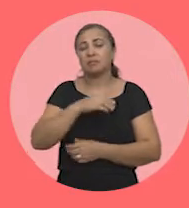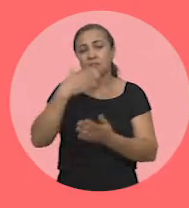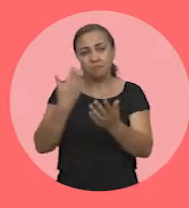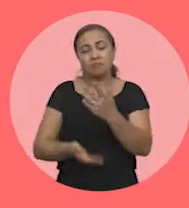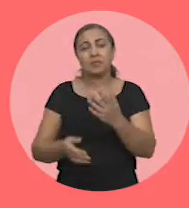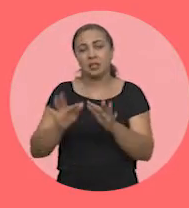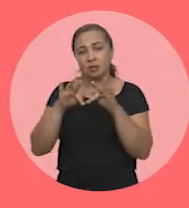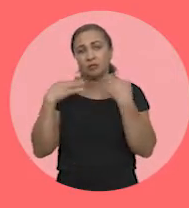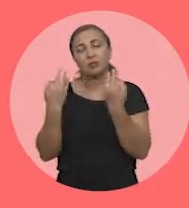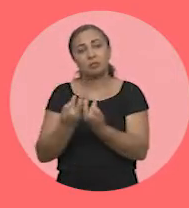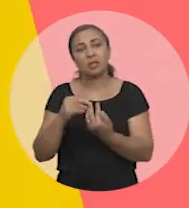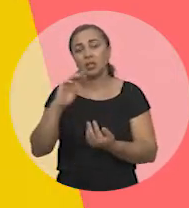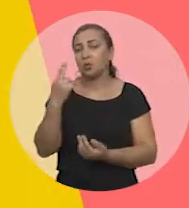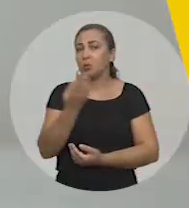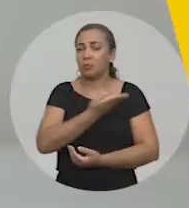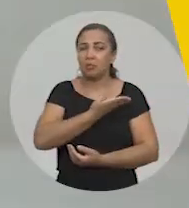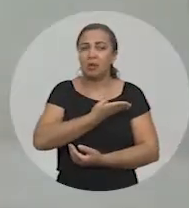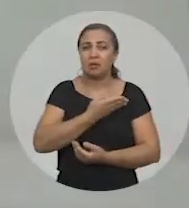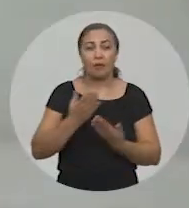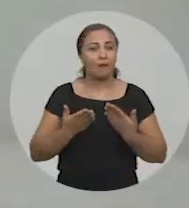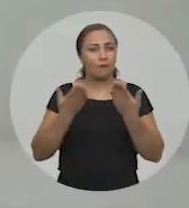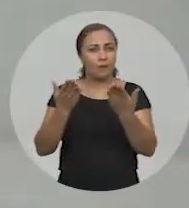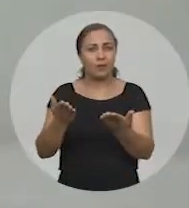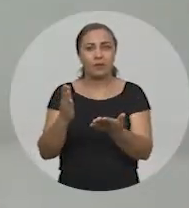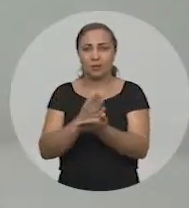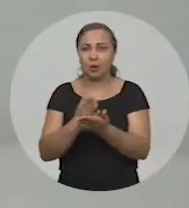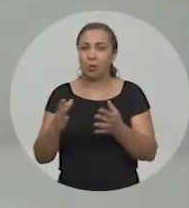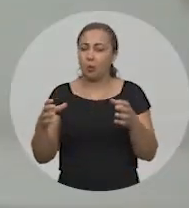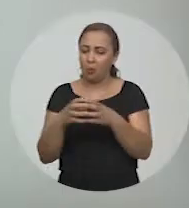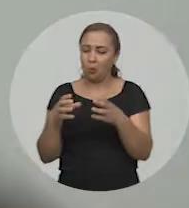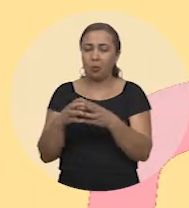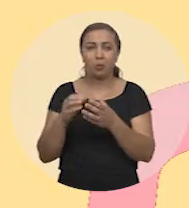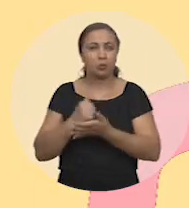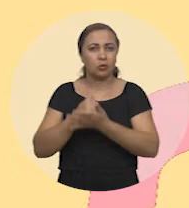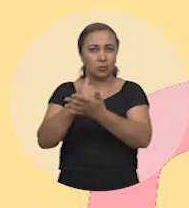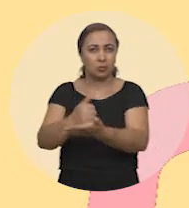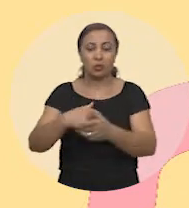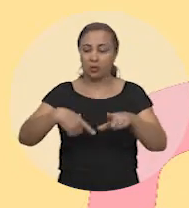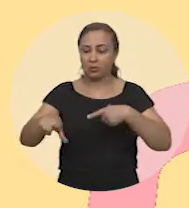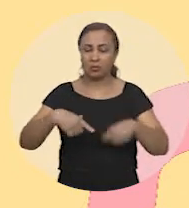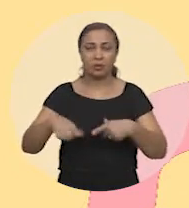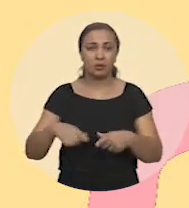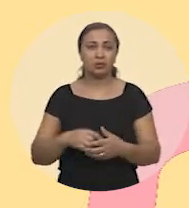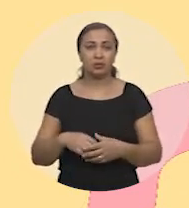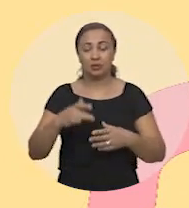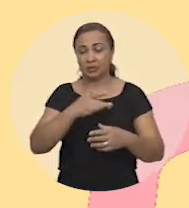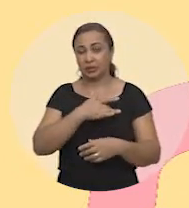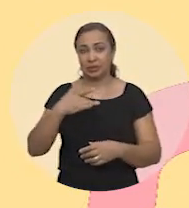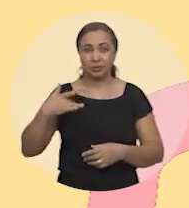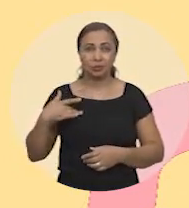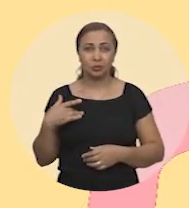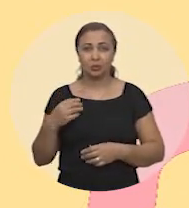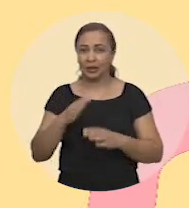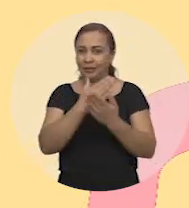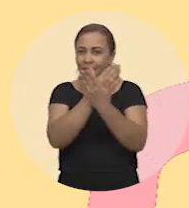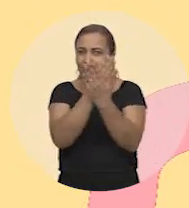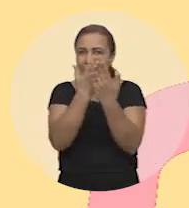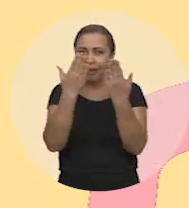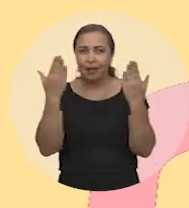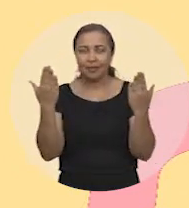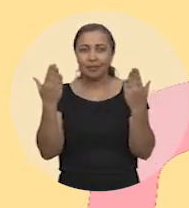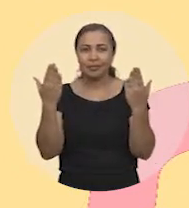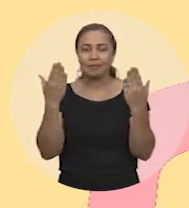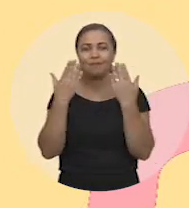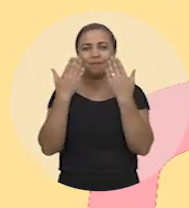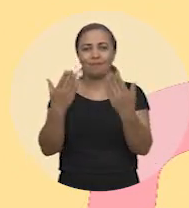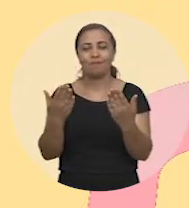vivenciaram né situações de luto é também ofereceu alguns grupos nós já foi lá trabalhadores da saúde que saiu na minha